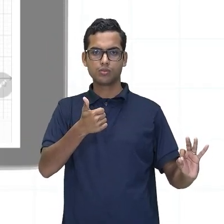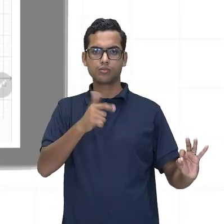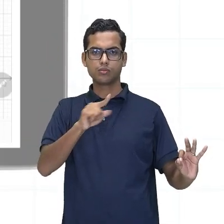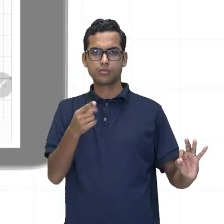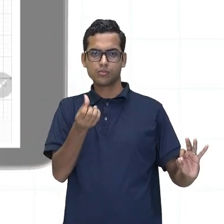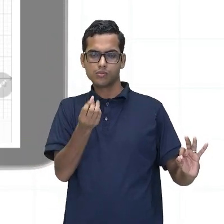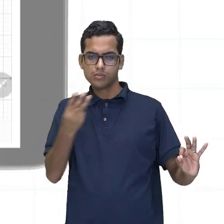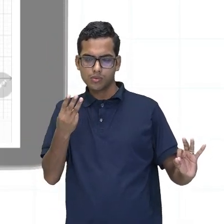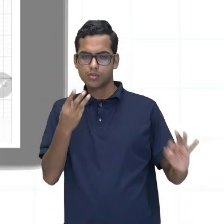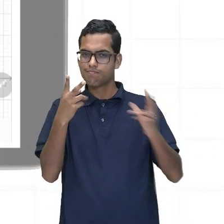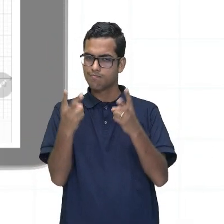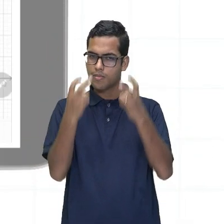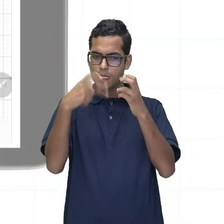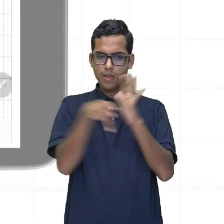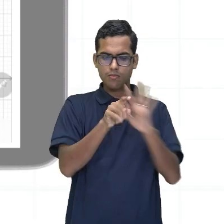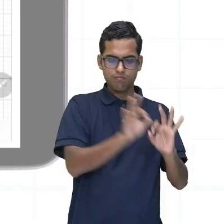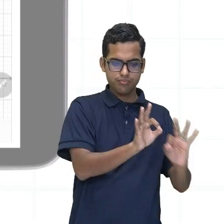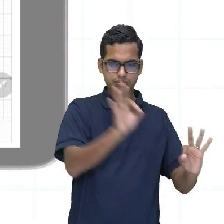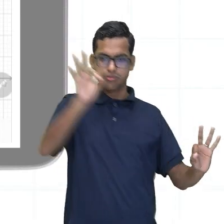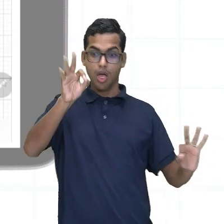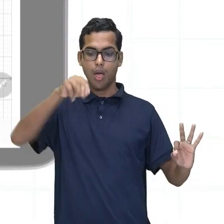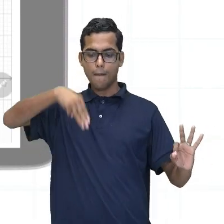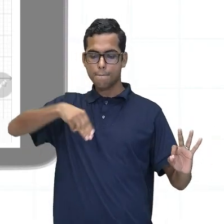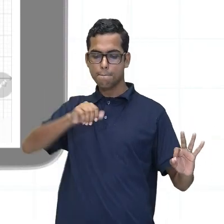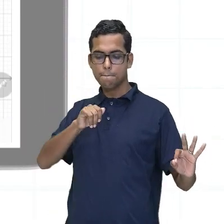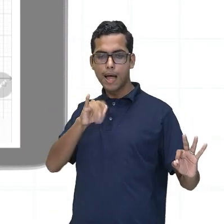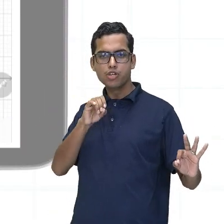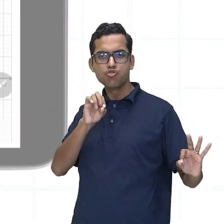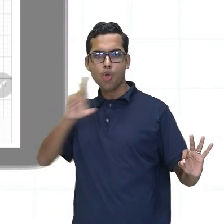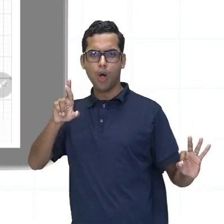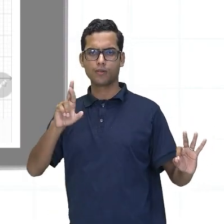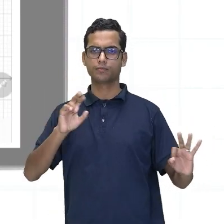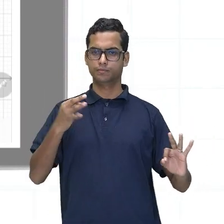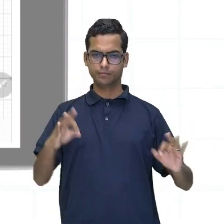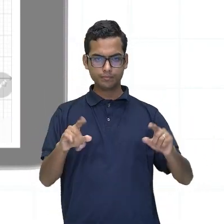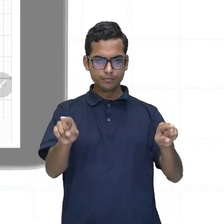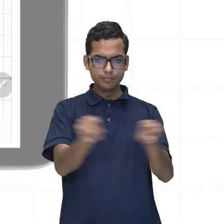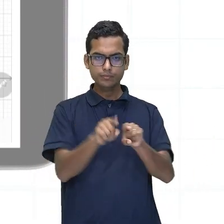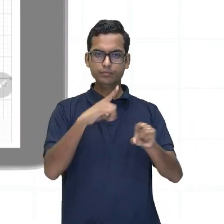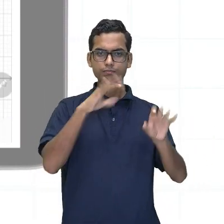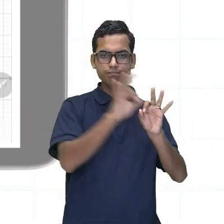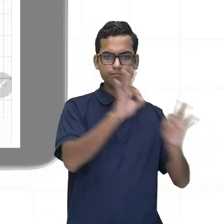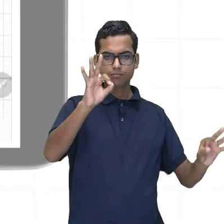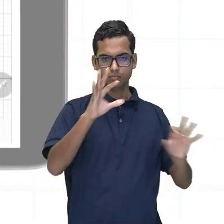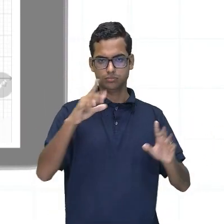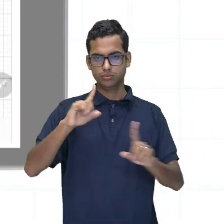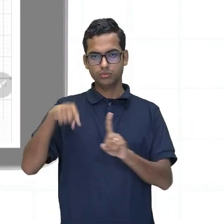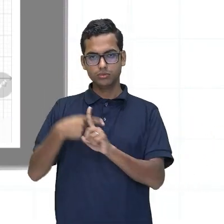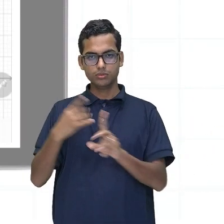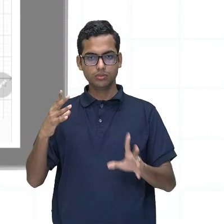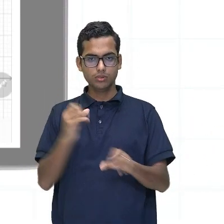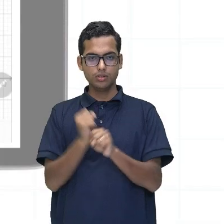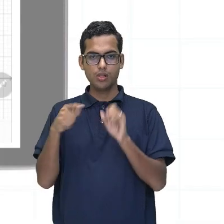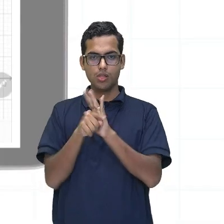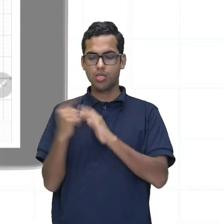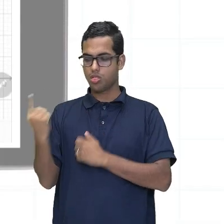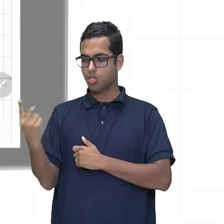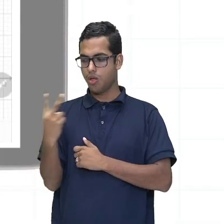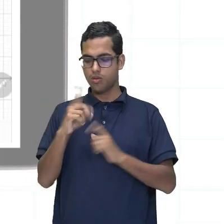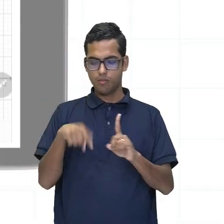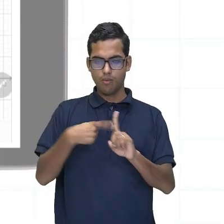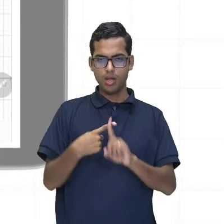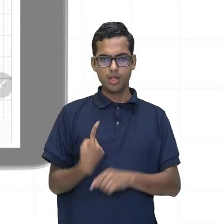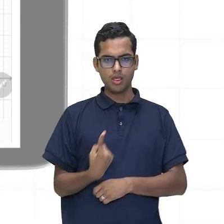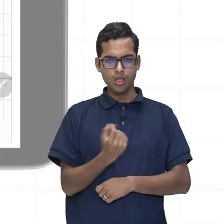medida. Então, o que a gente vai fazer? Somar as menores medidas. 12 com 18 vai dar 30, que